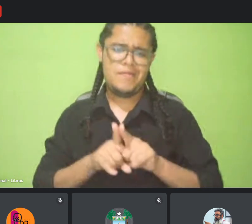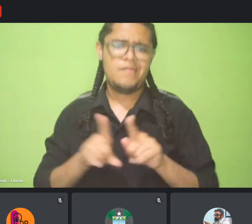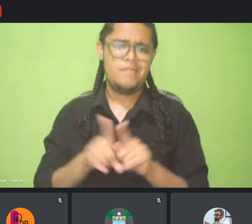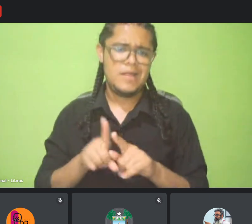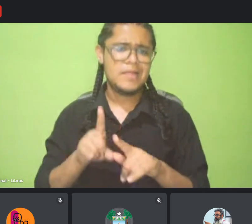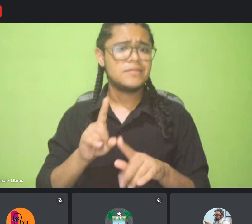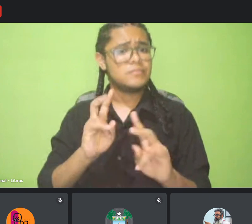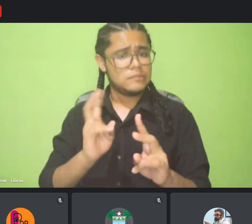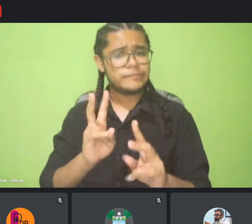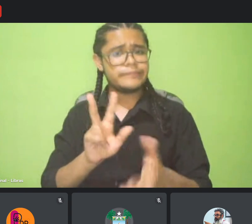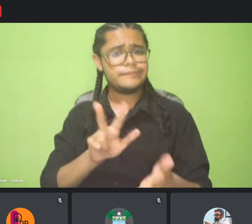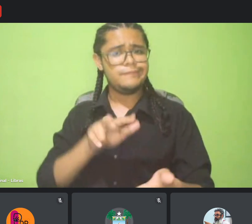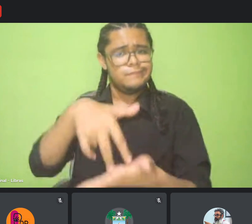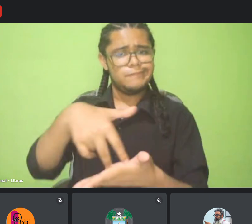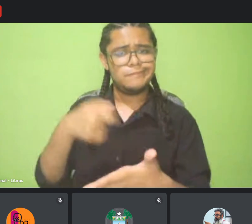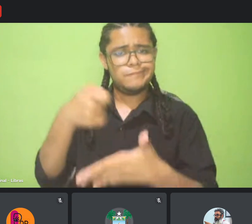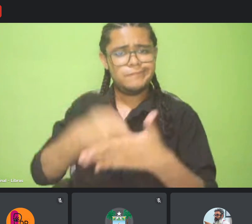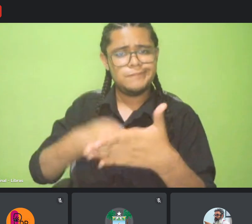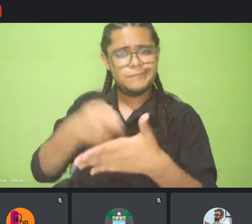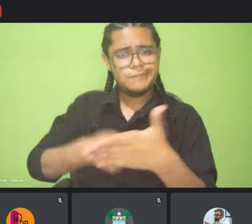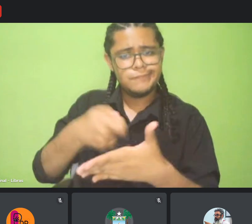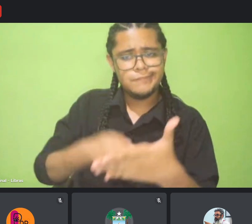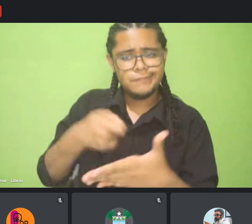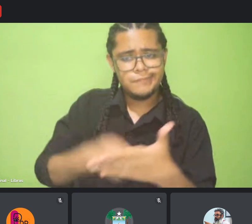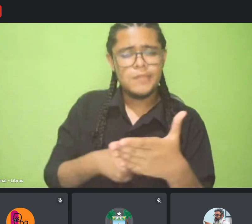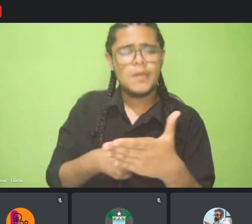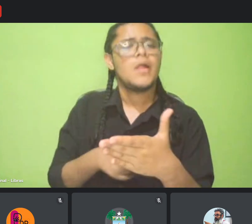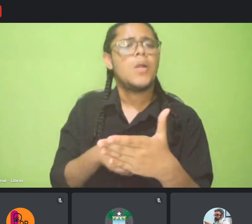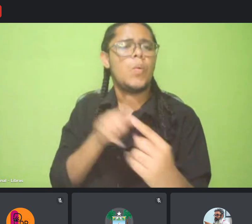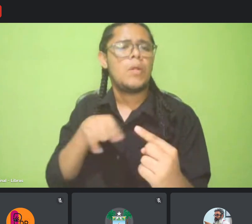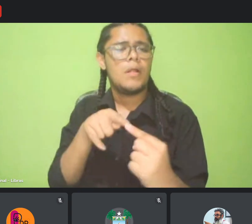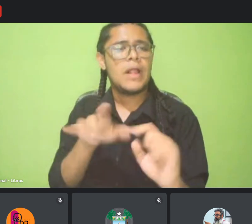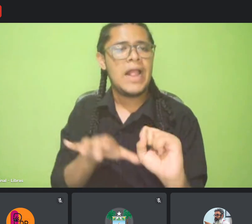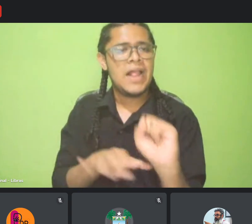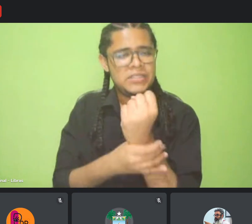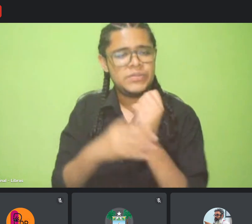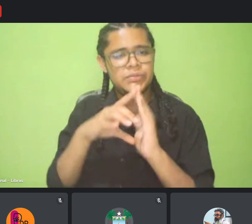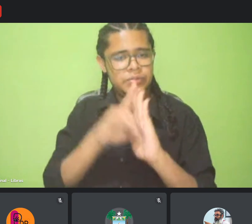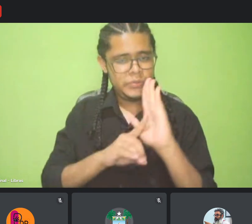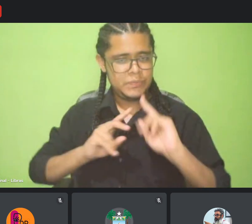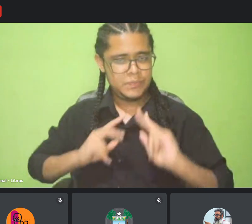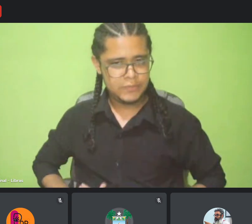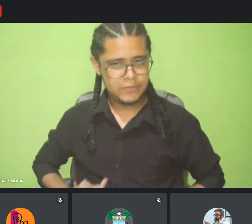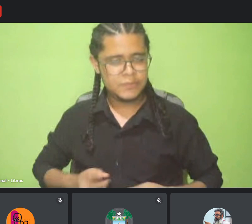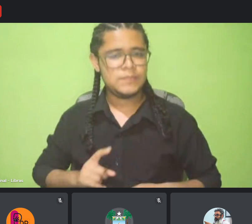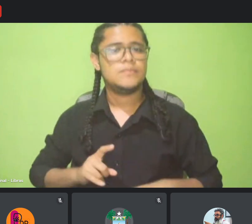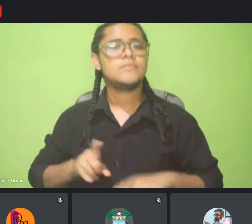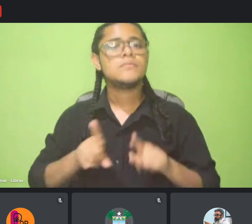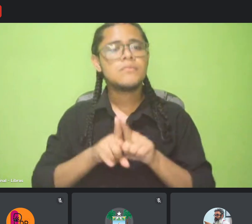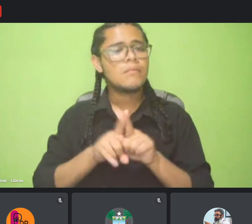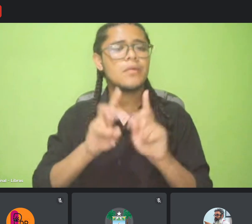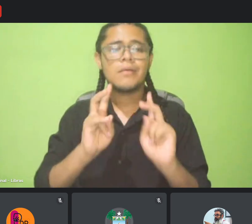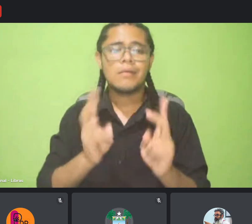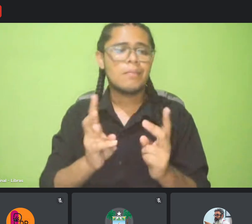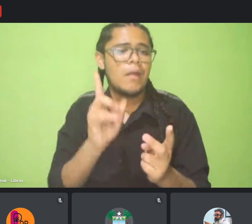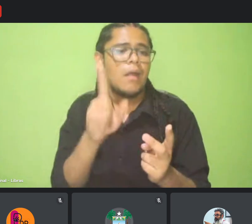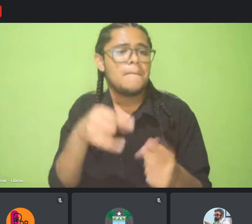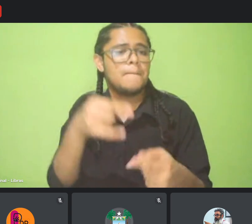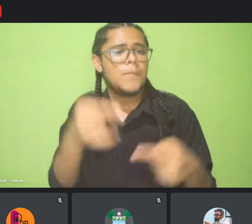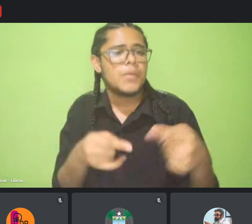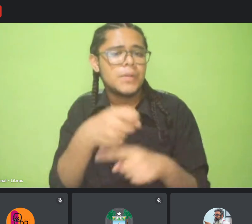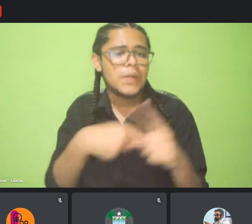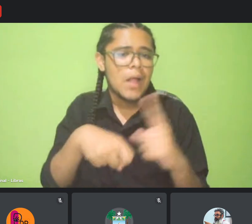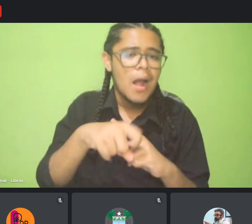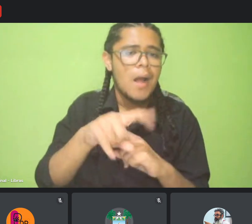humanos. São setores que foram sempre excluídos das políticas sociais, das políticas culturais. E